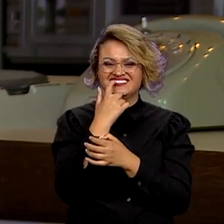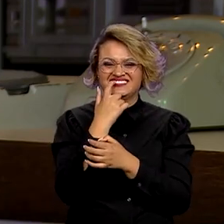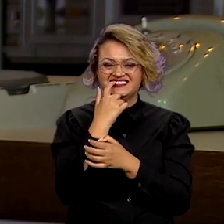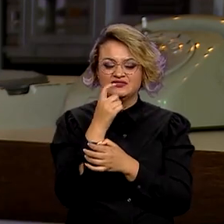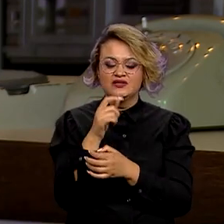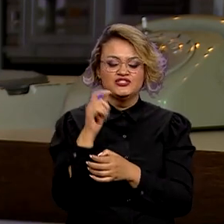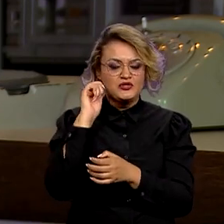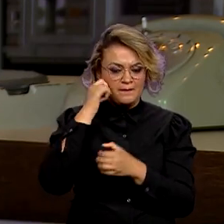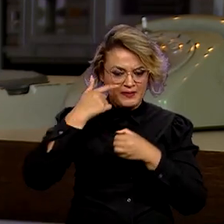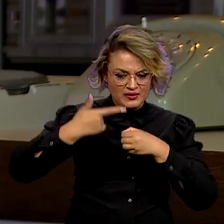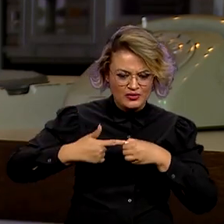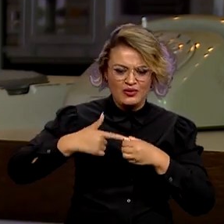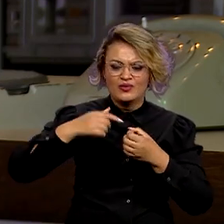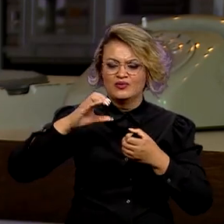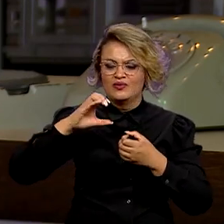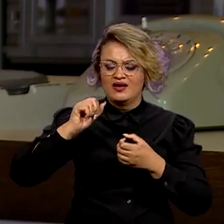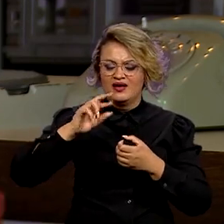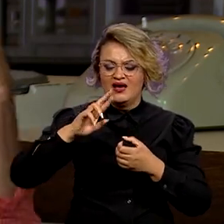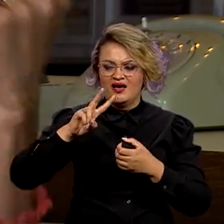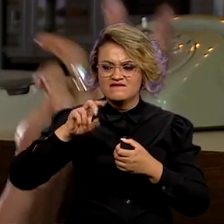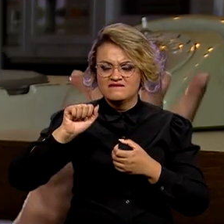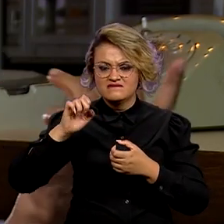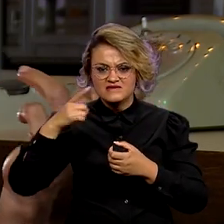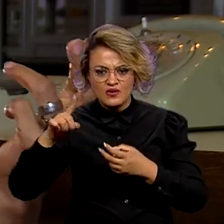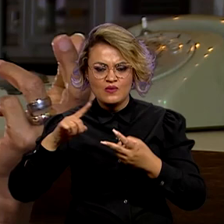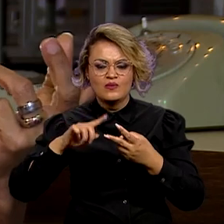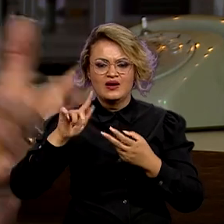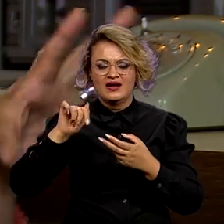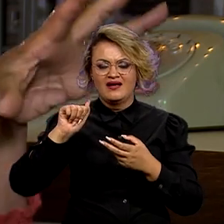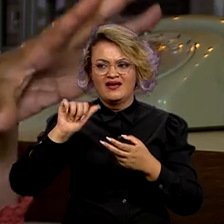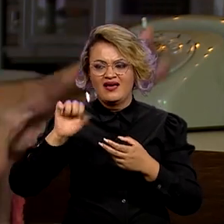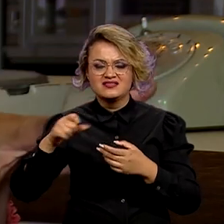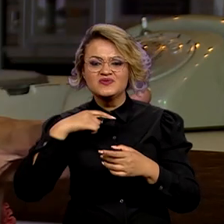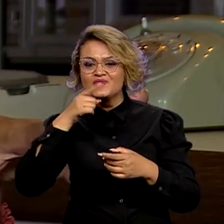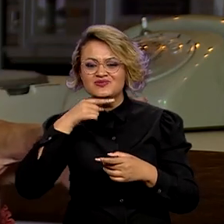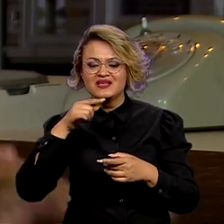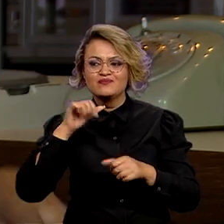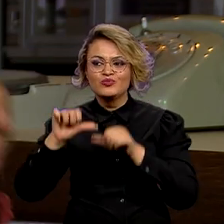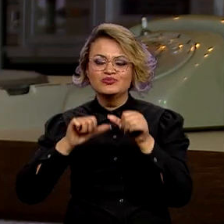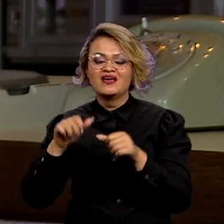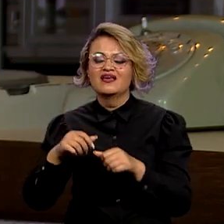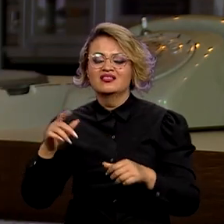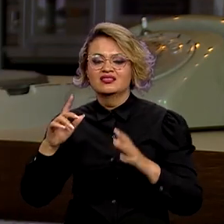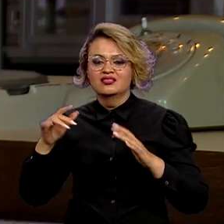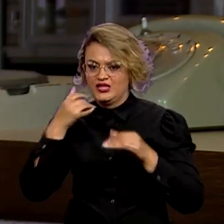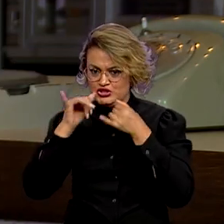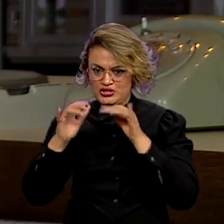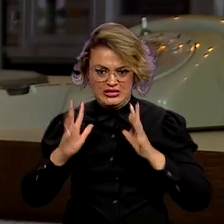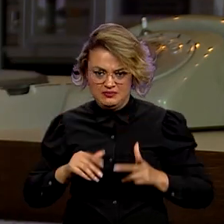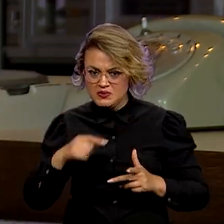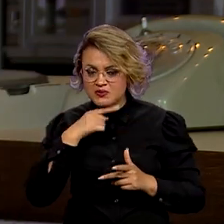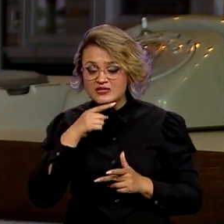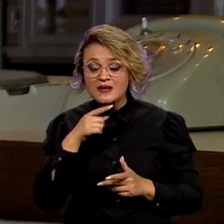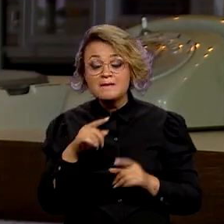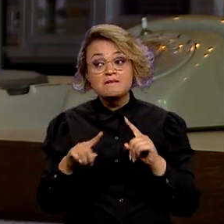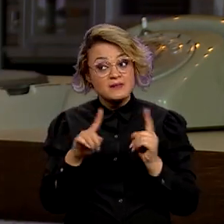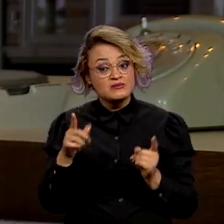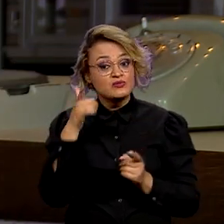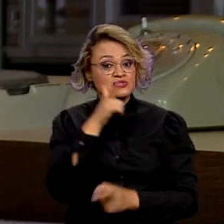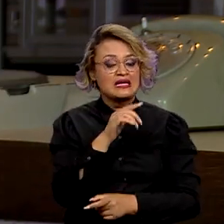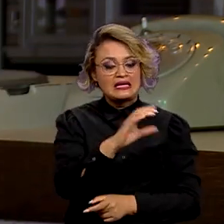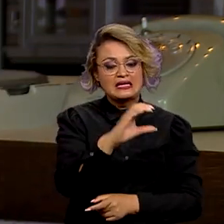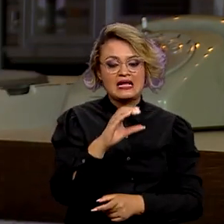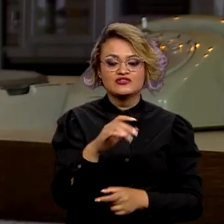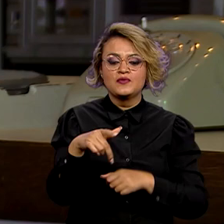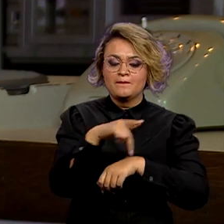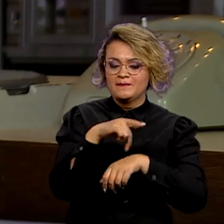de petróleo, carvão e gás para energia limpa, ele pode adquirir créditos em